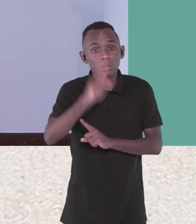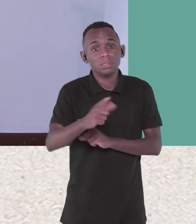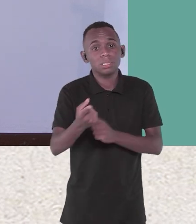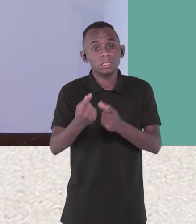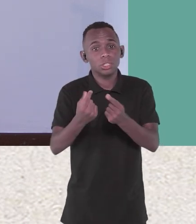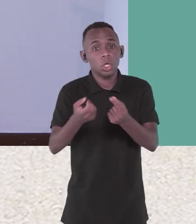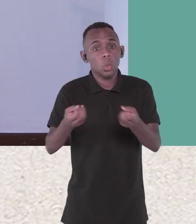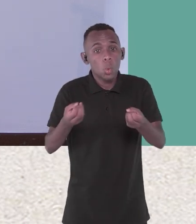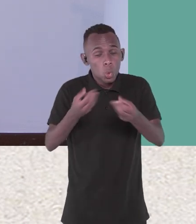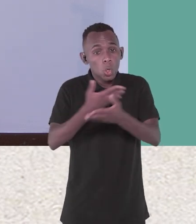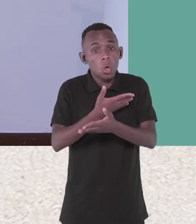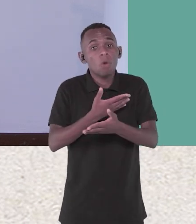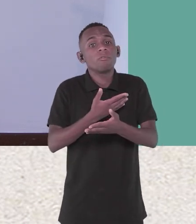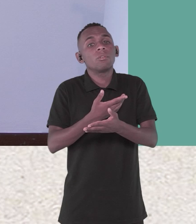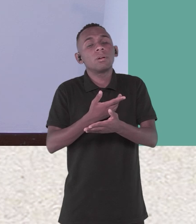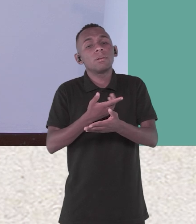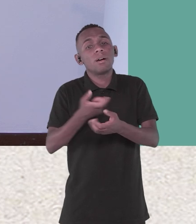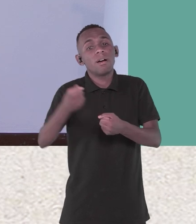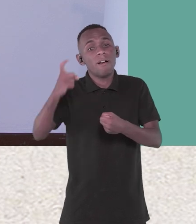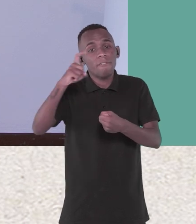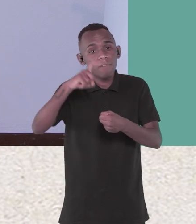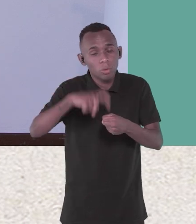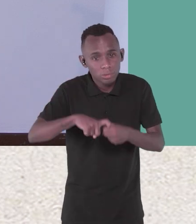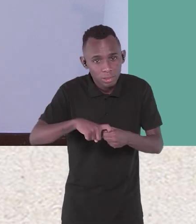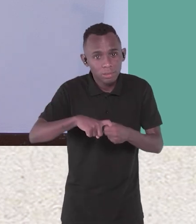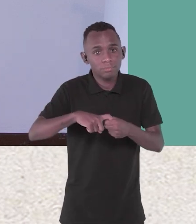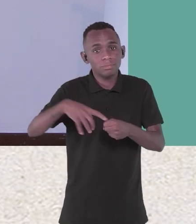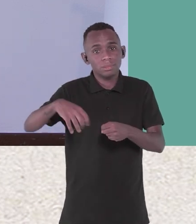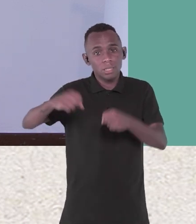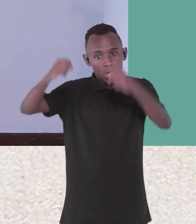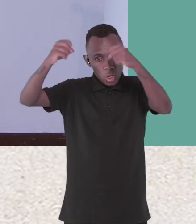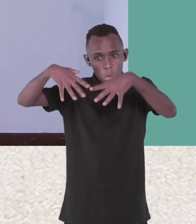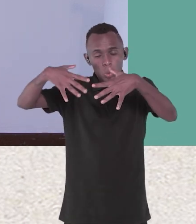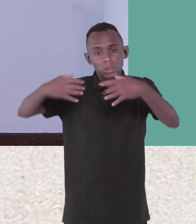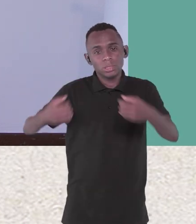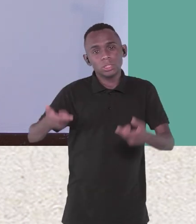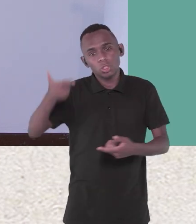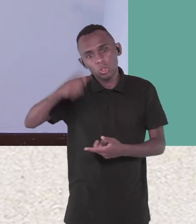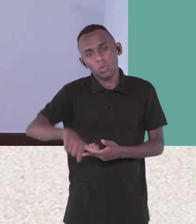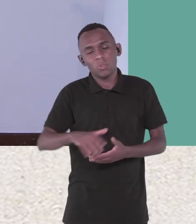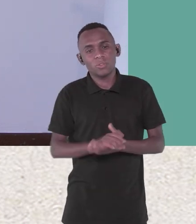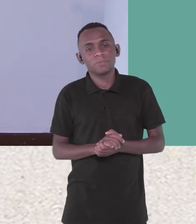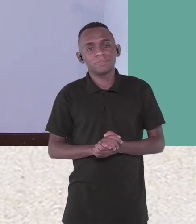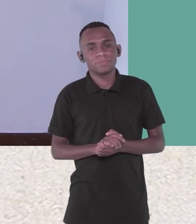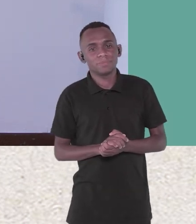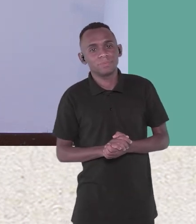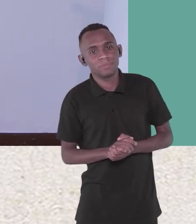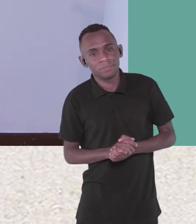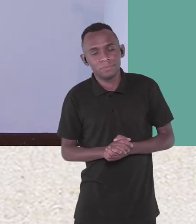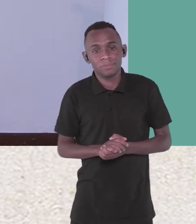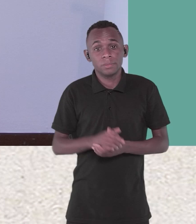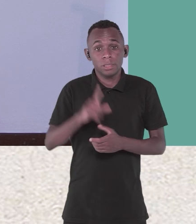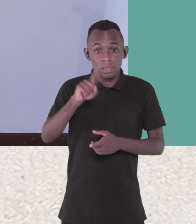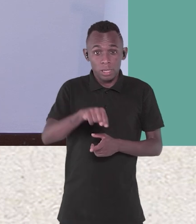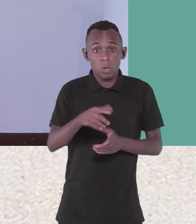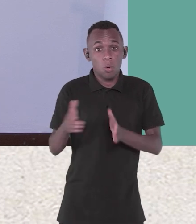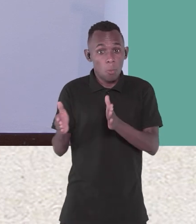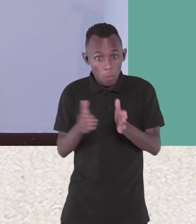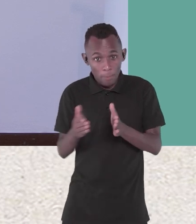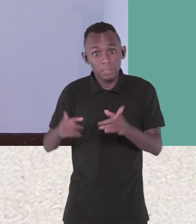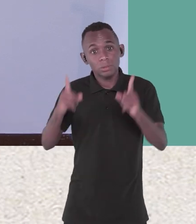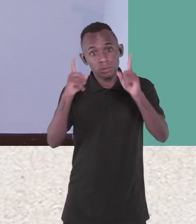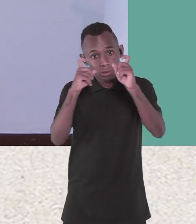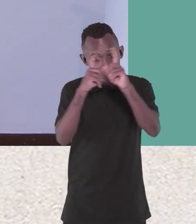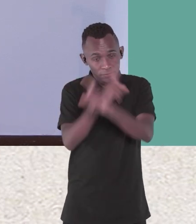caixa, para voltar a acender a luz, etc. Ou seja, é um momento absolutamente